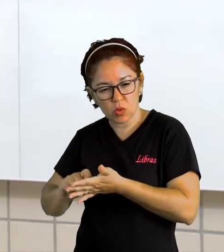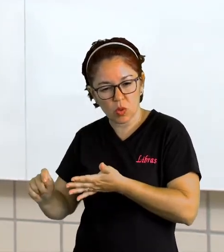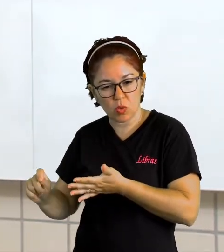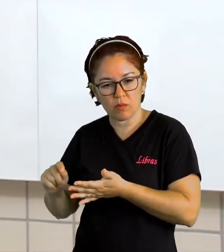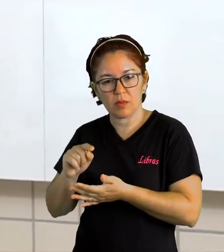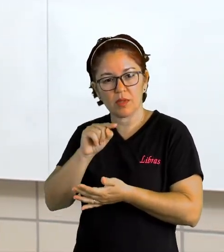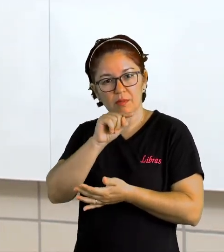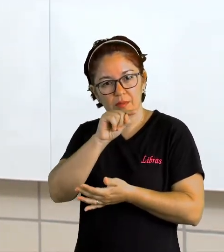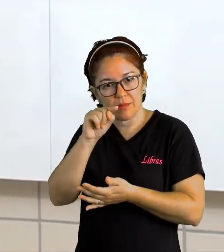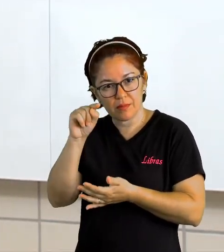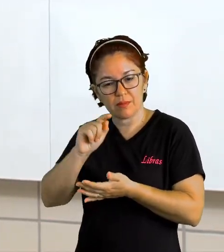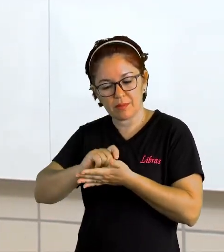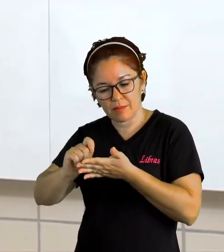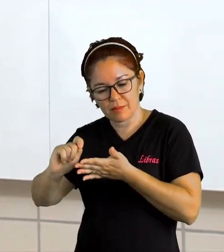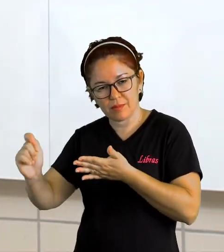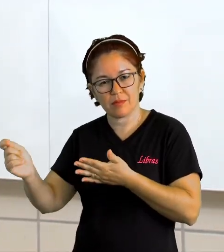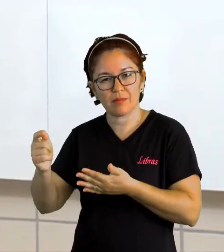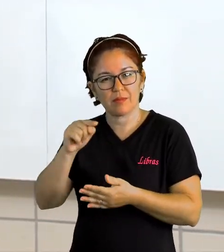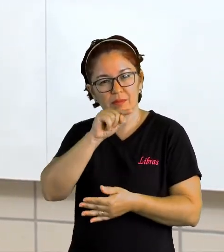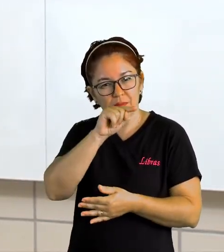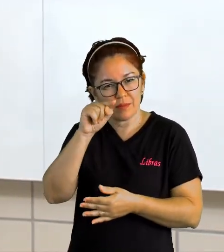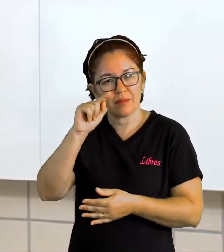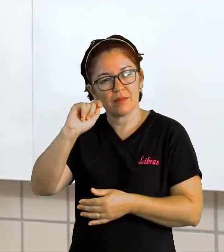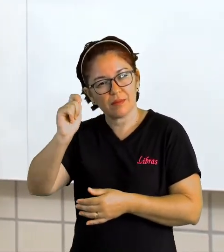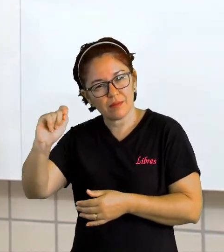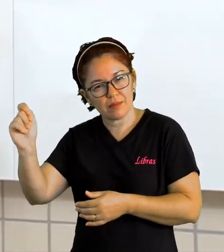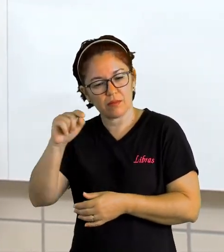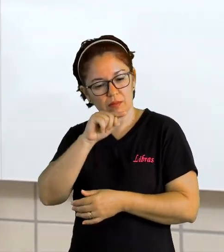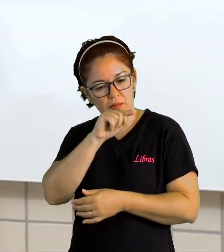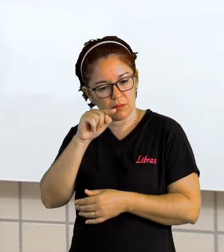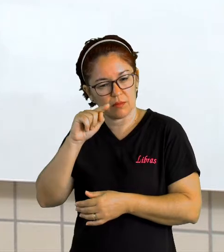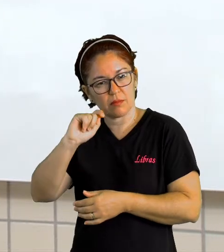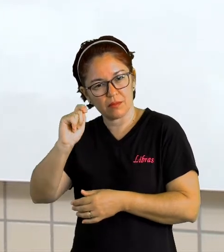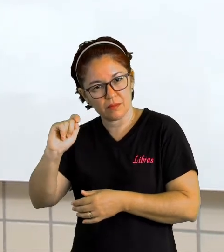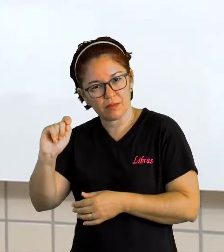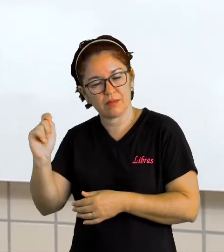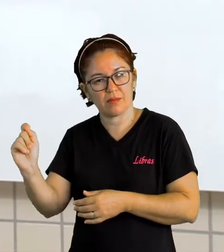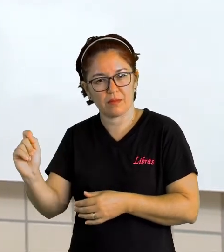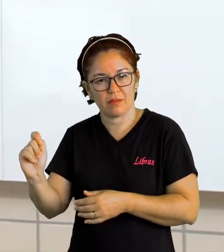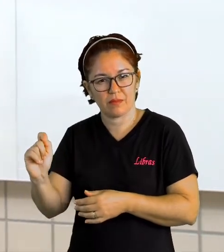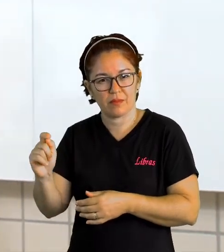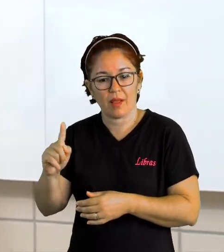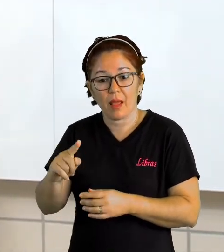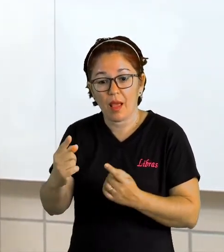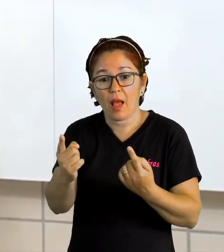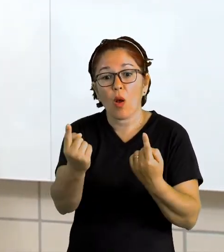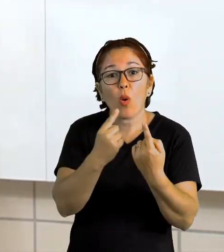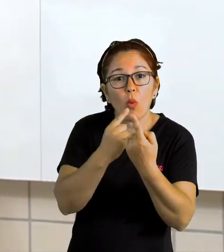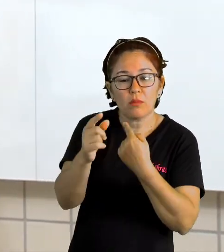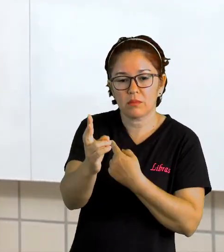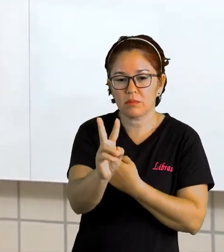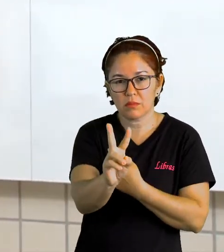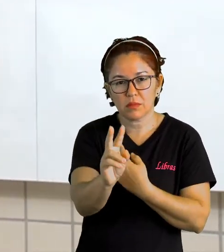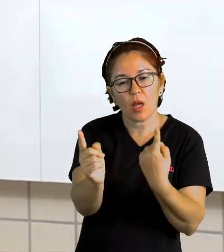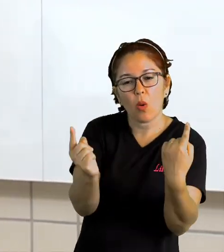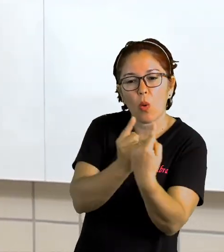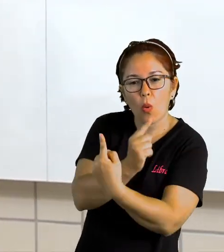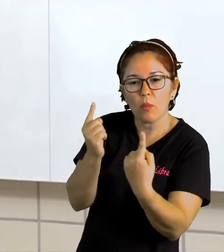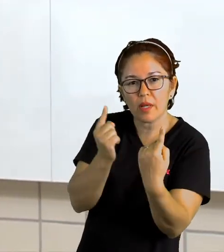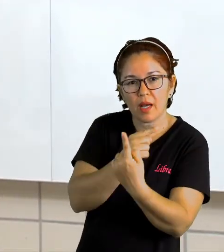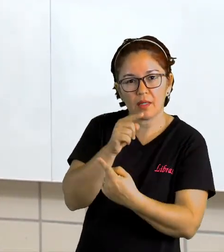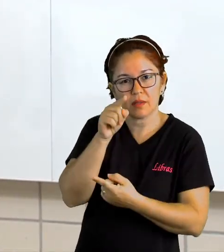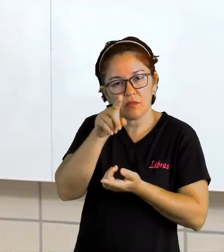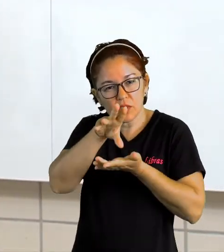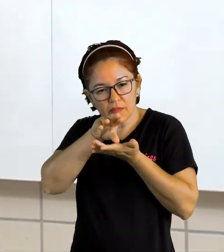um fio de cabelo branco, né? Que aí você vai seguindo as falas dos personagens. Se você quiser pode até